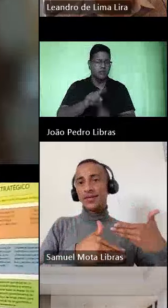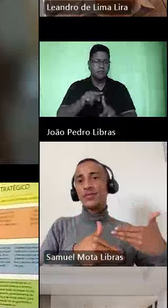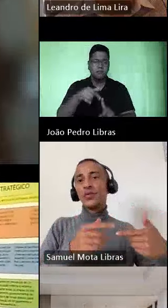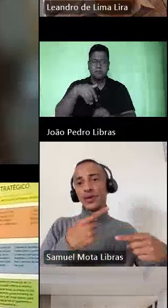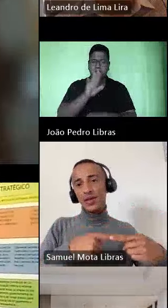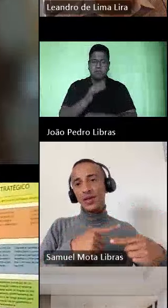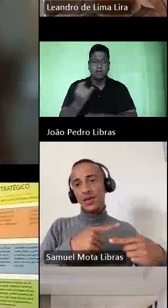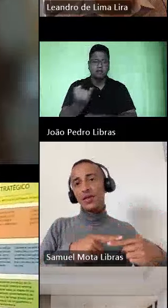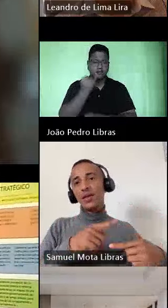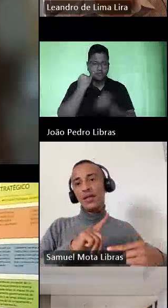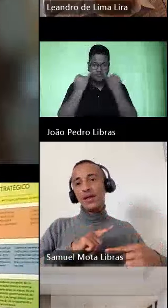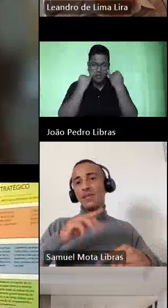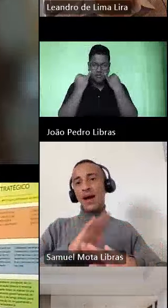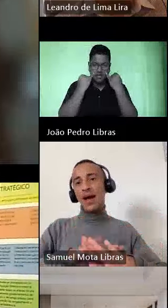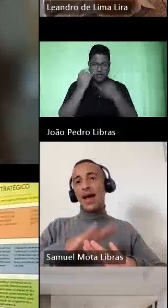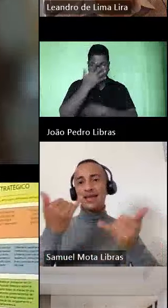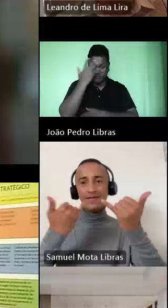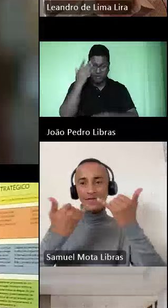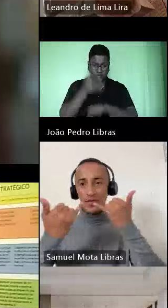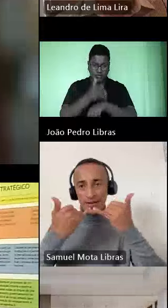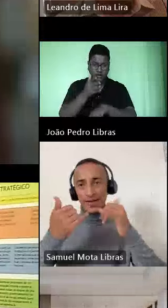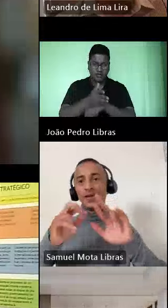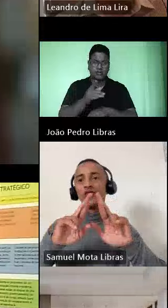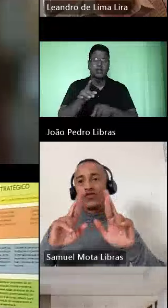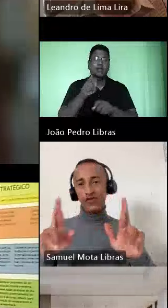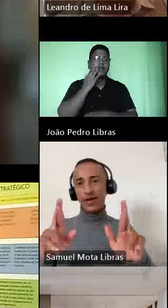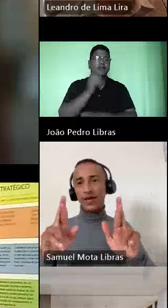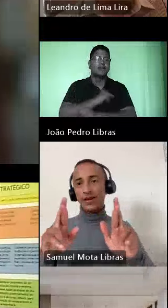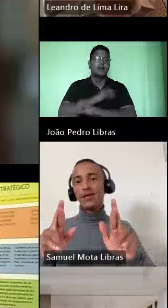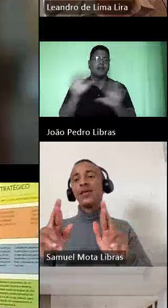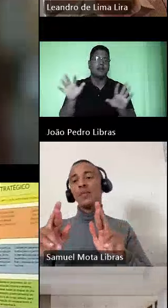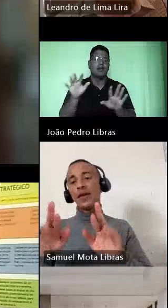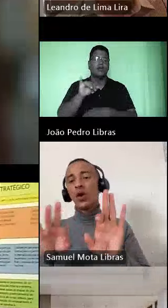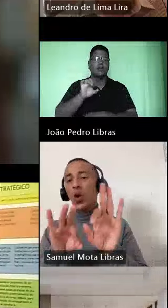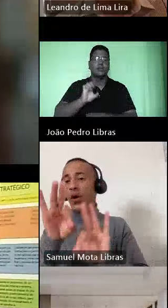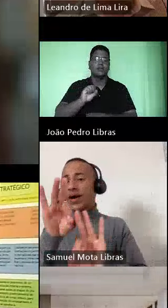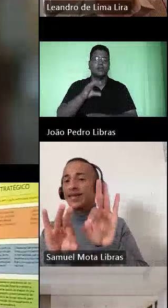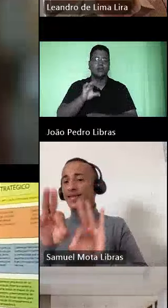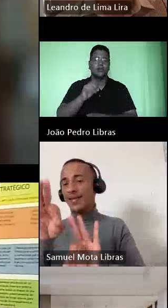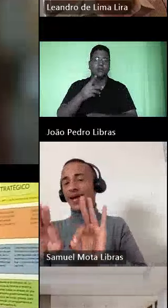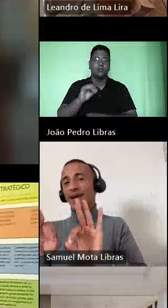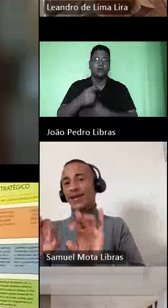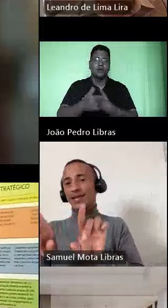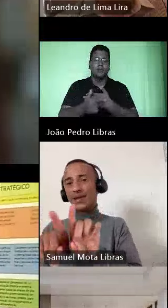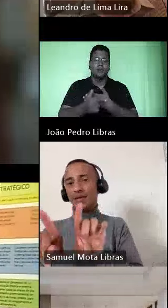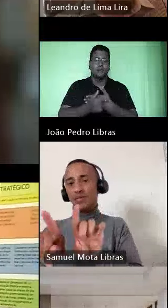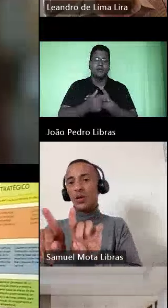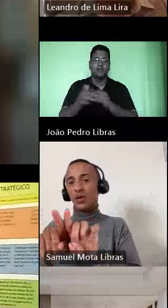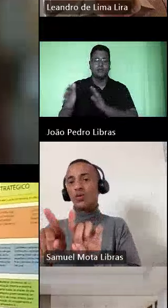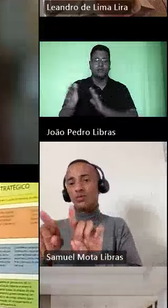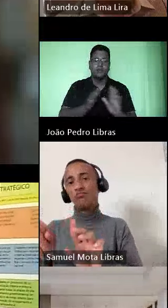do que aquela que o gestor acessa e delimitar o escopo e eu acho que esse é um papel central da gestão de riscos documentada digamos